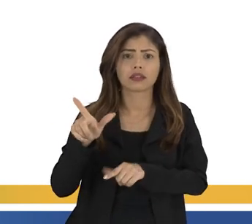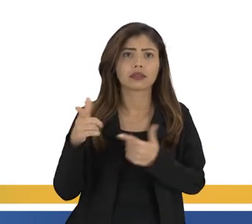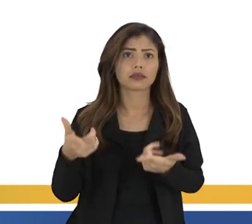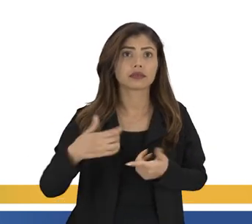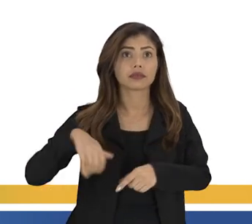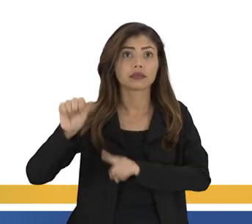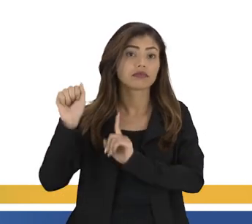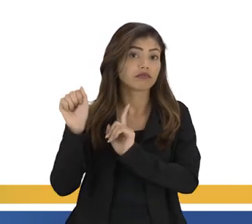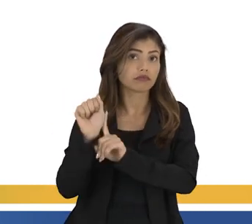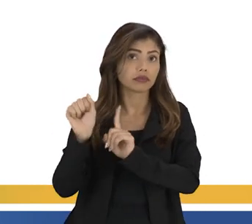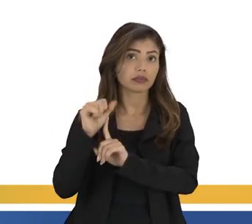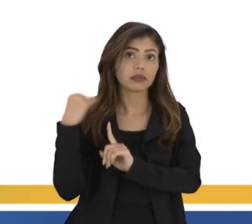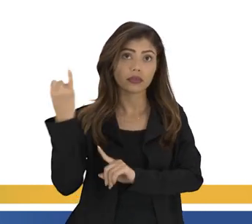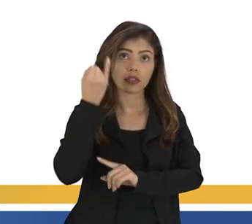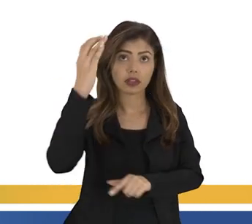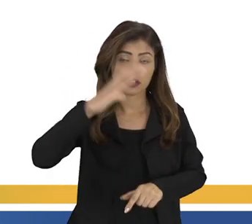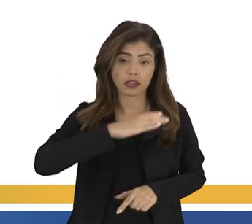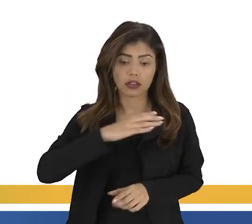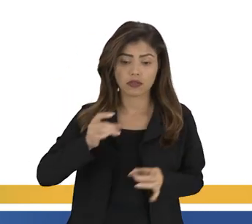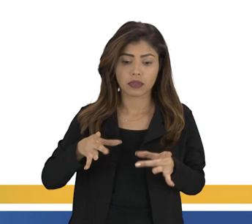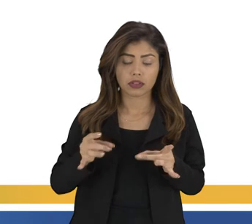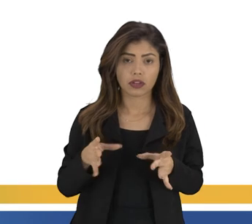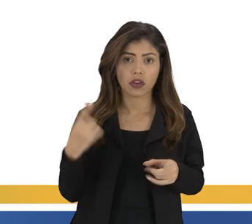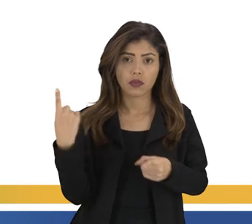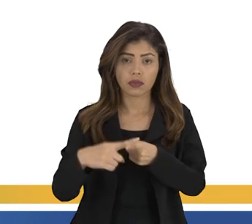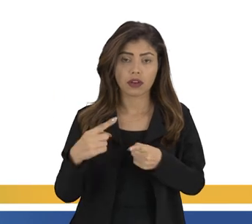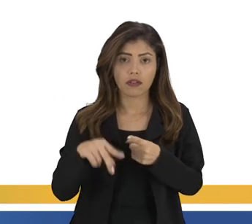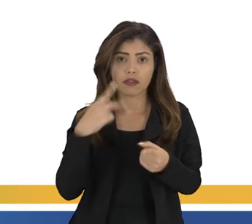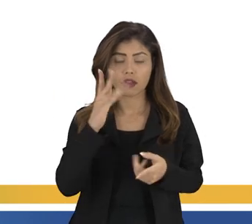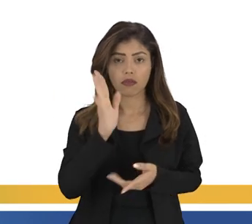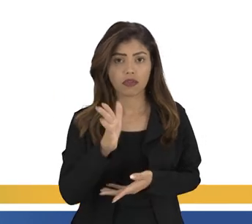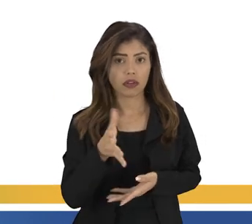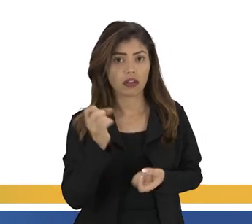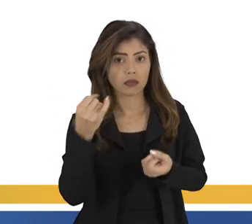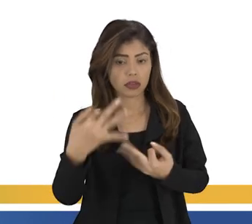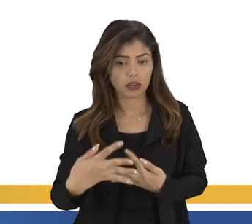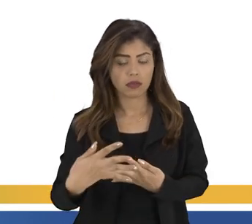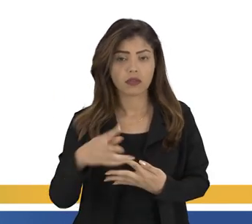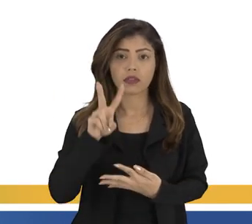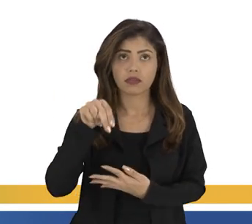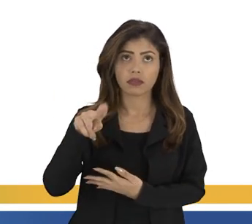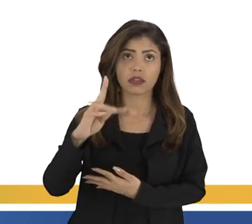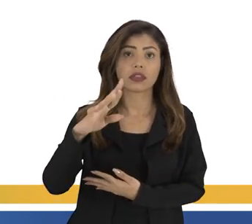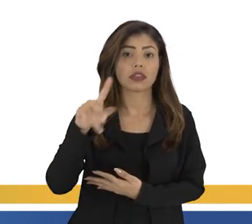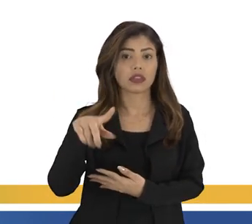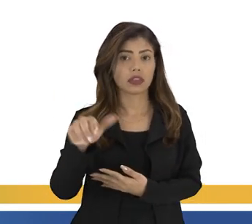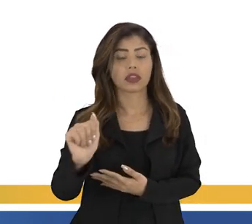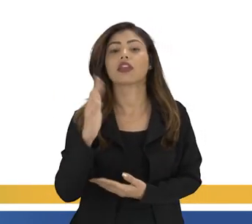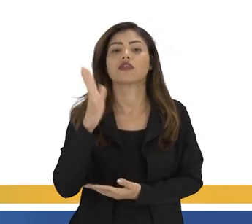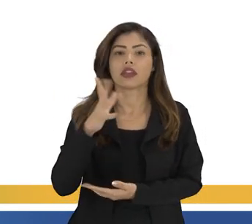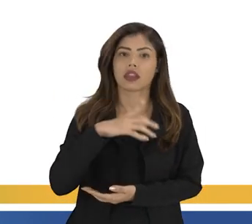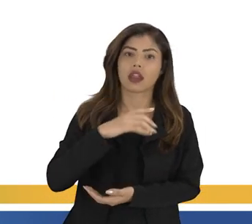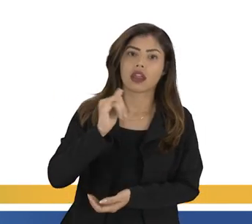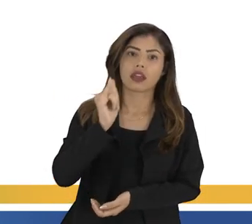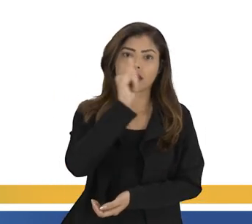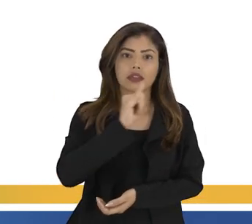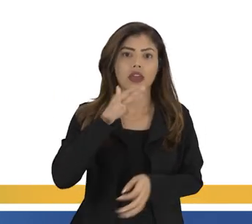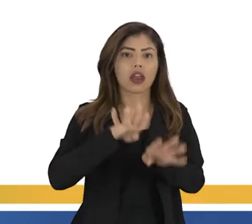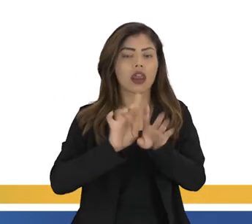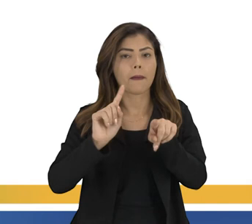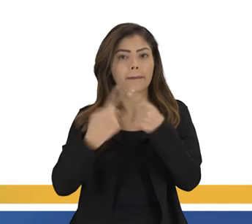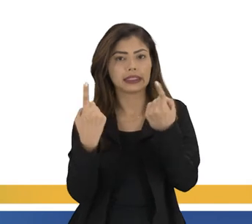é a letra a importância das cidades comerciais ou seja nas falando eu comentei com vocês veneza assim tá lá na itália